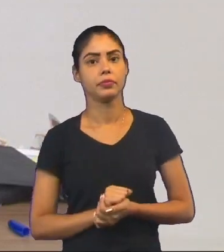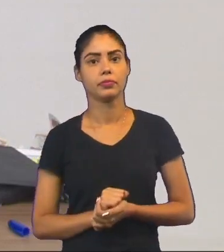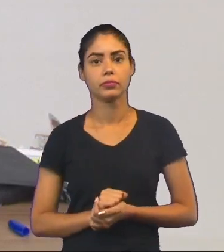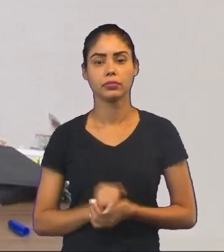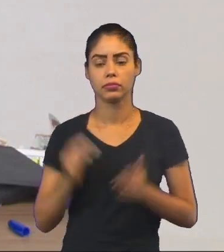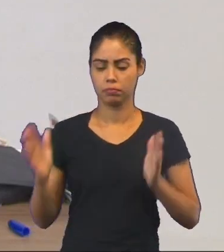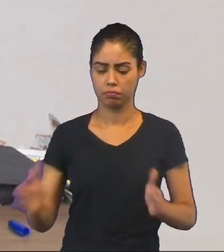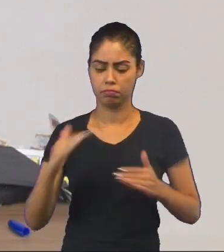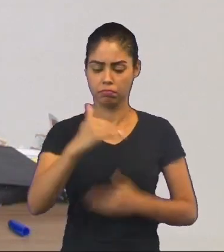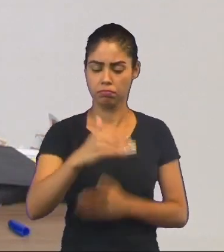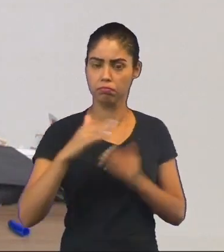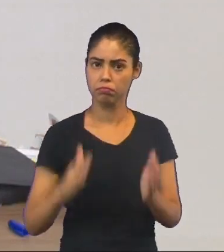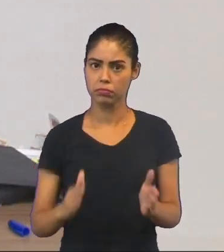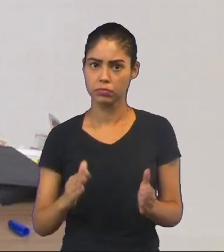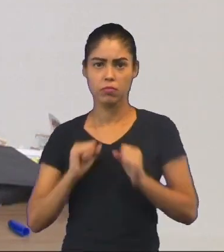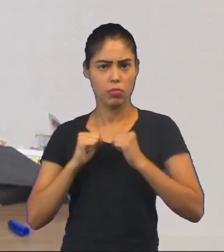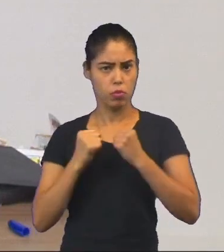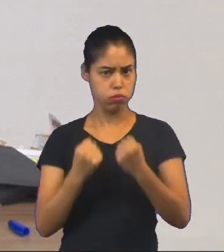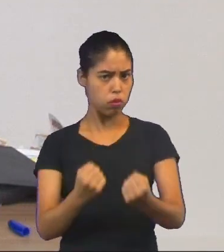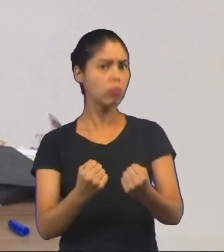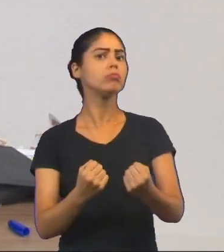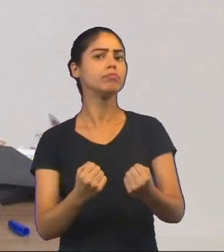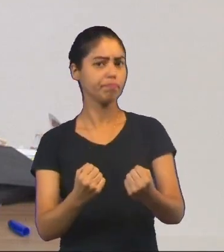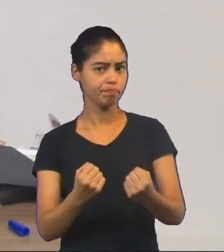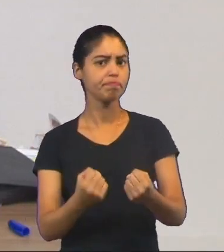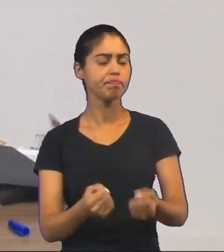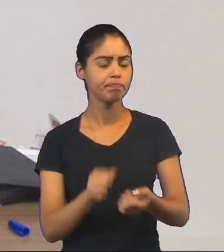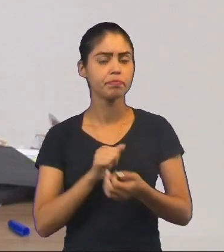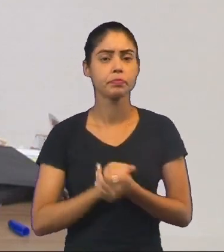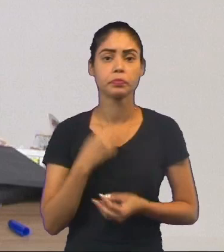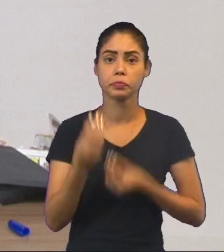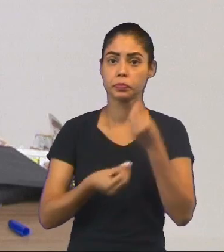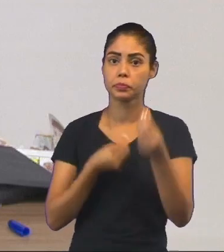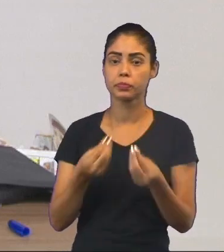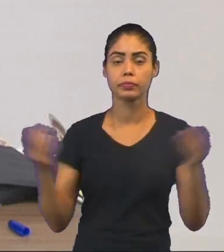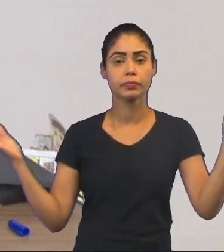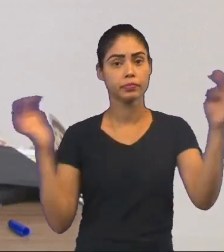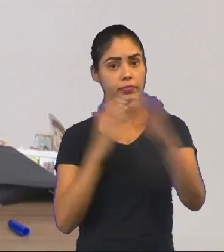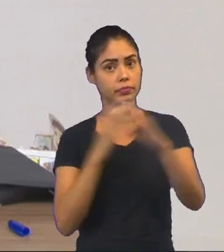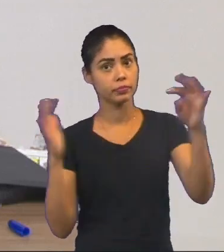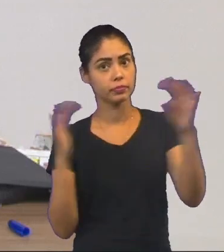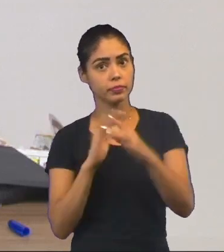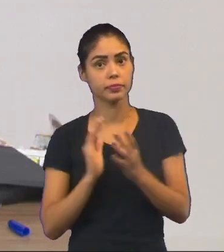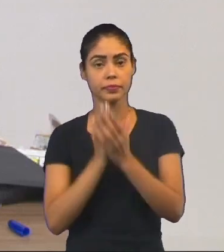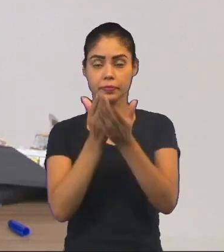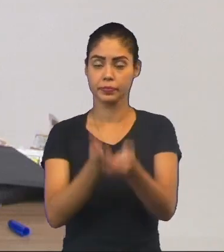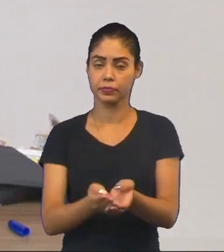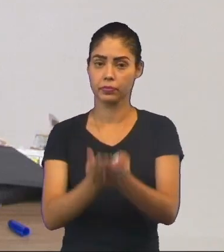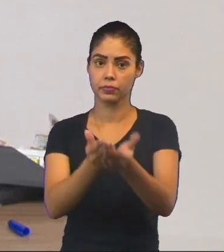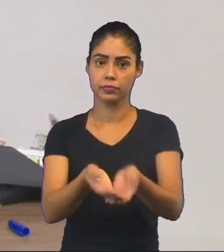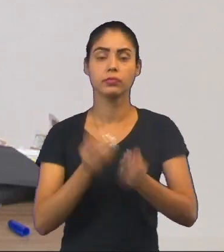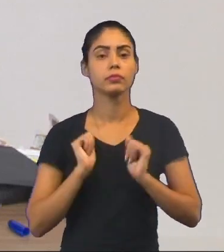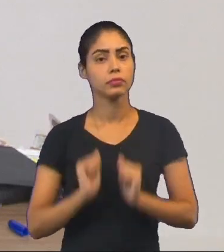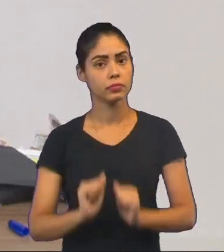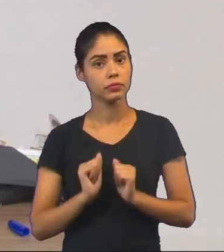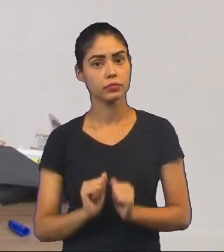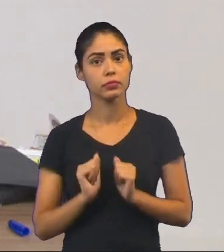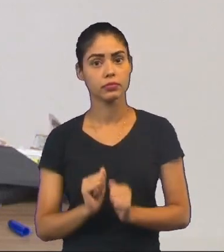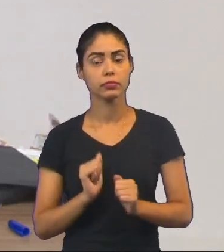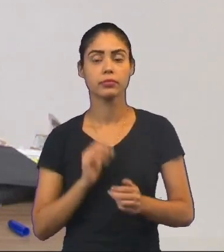de cargas e cargas pesadas. Assim como os meios de transportes aquáticos, que